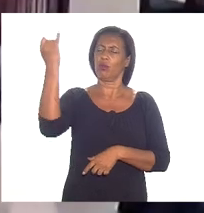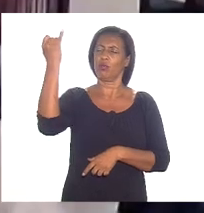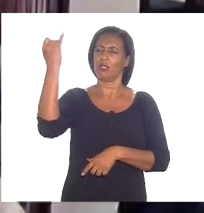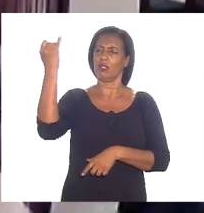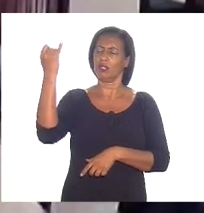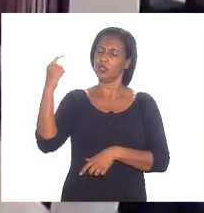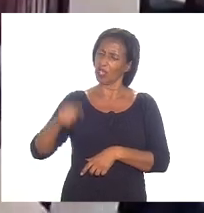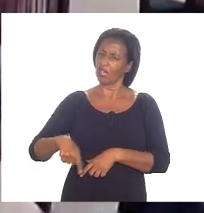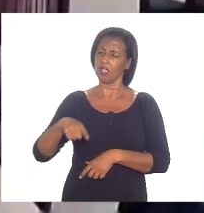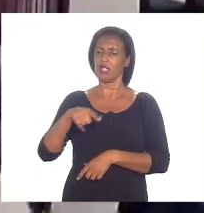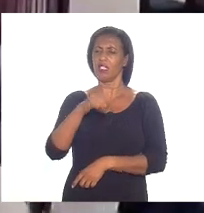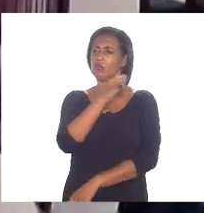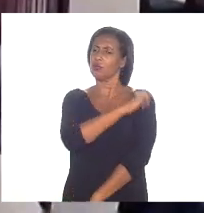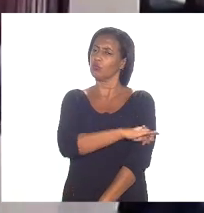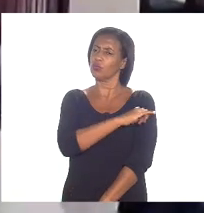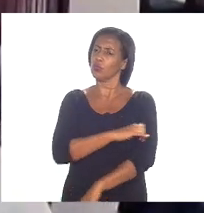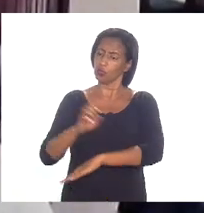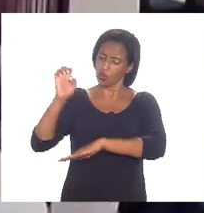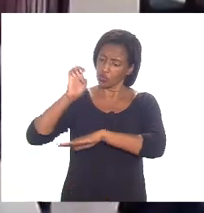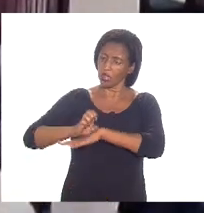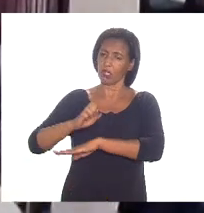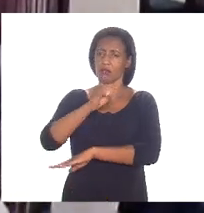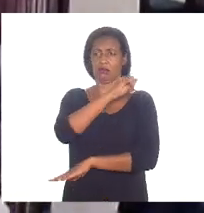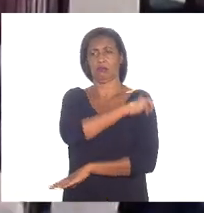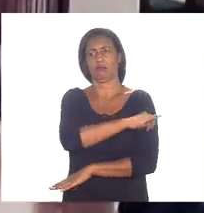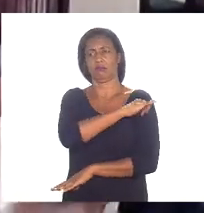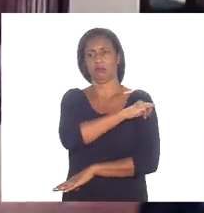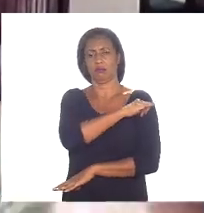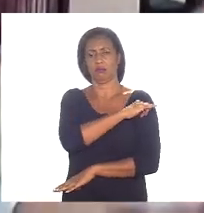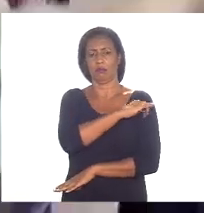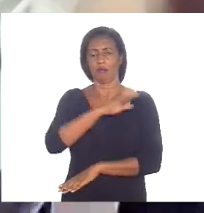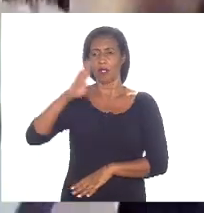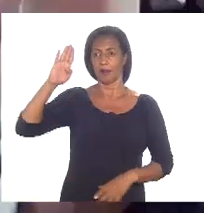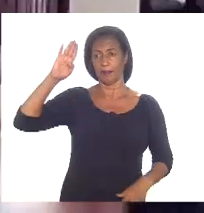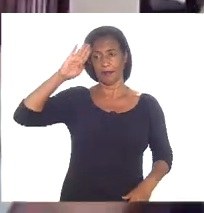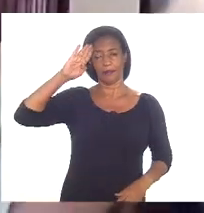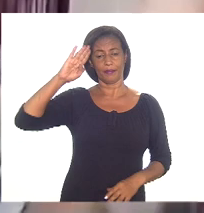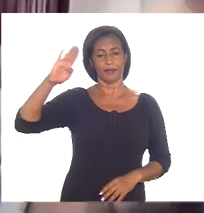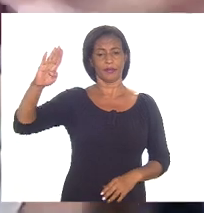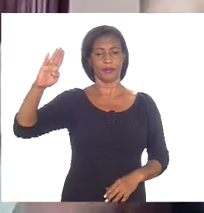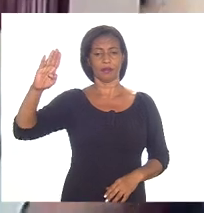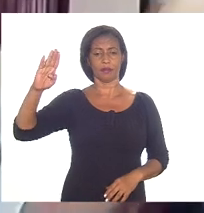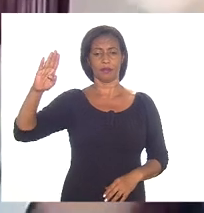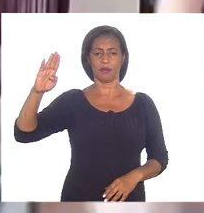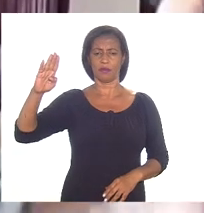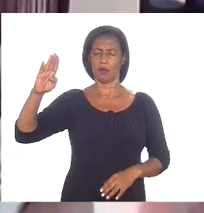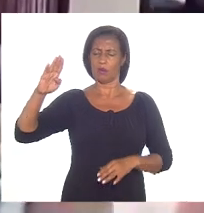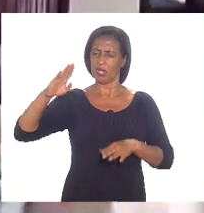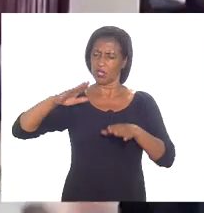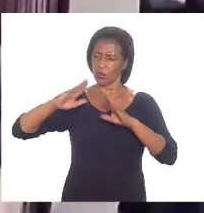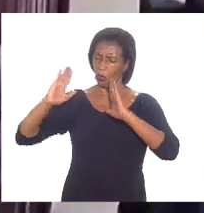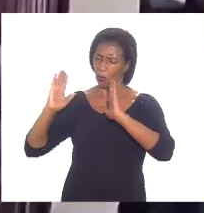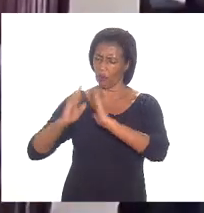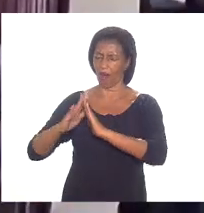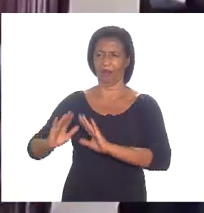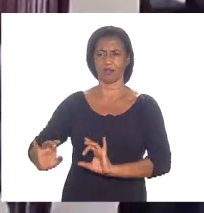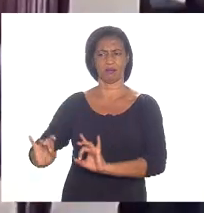Rio de Janeiro e do estado do Rio de Janeiro, né? Principalmente como celeiro,